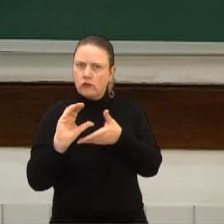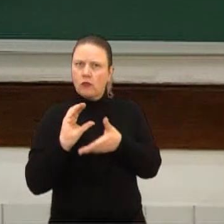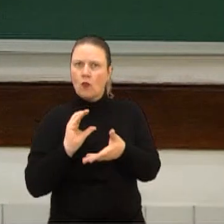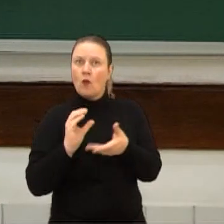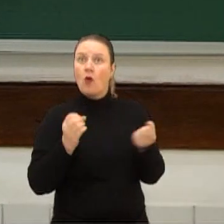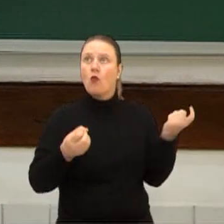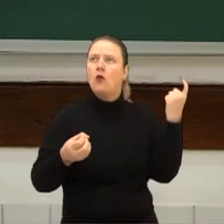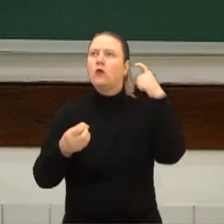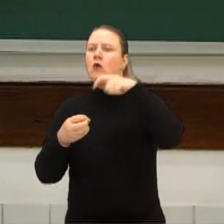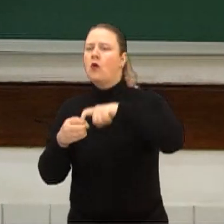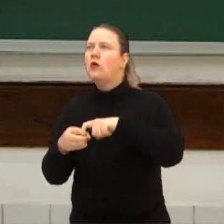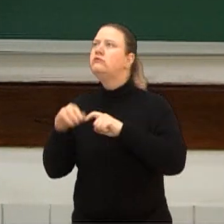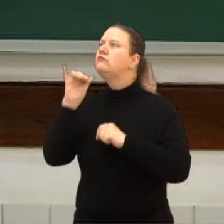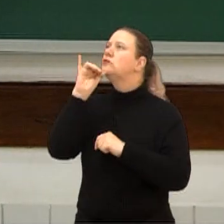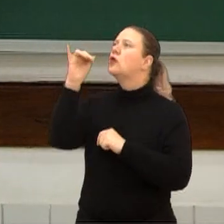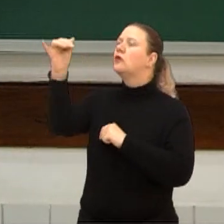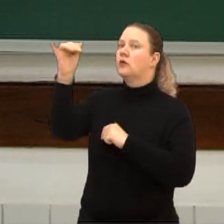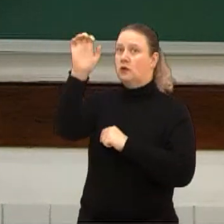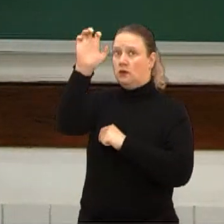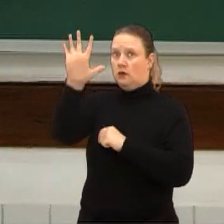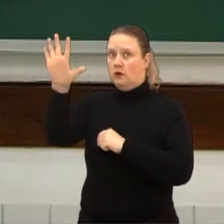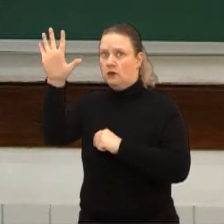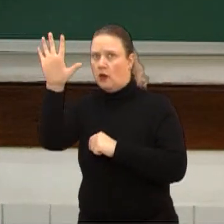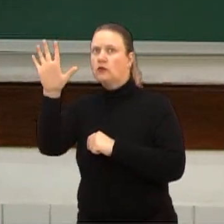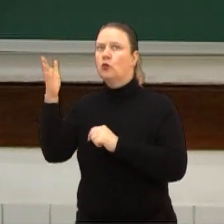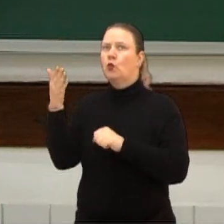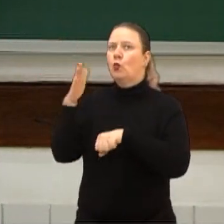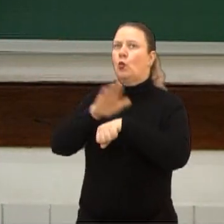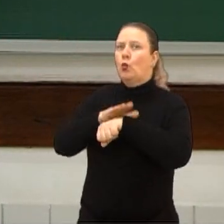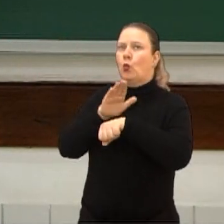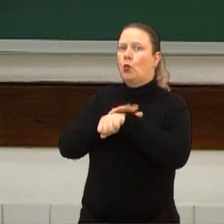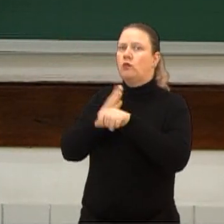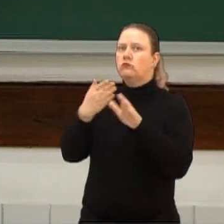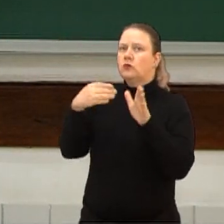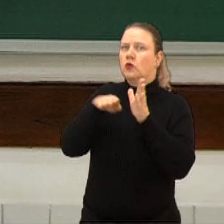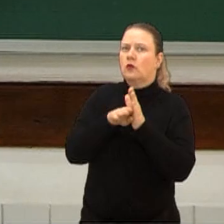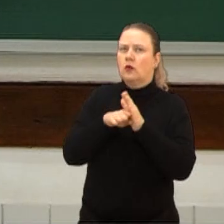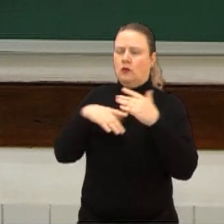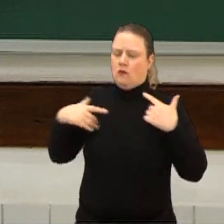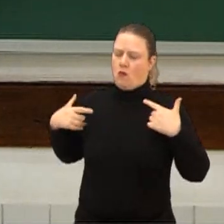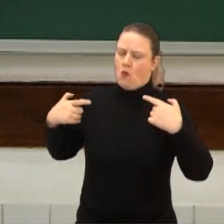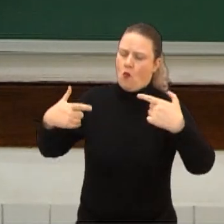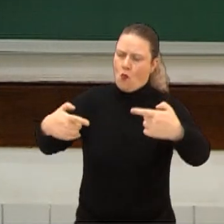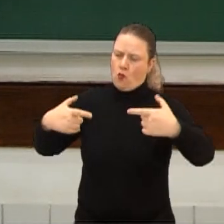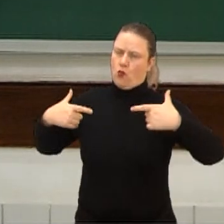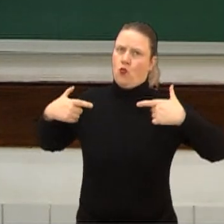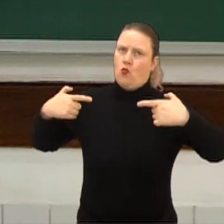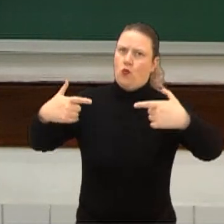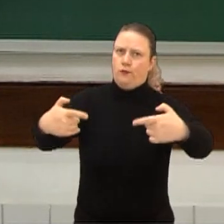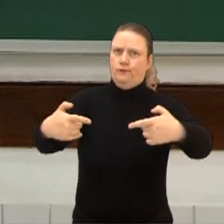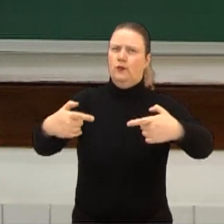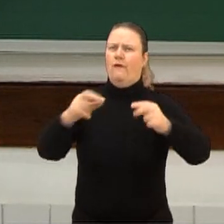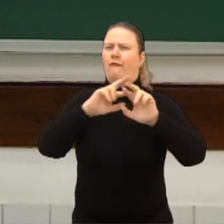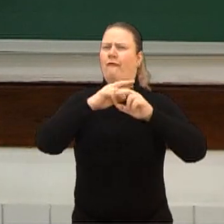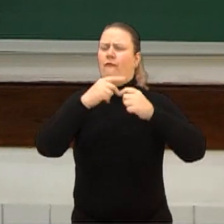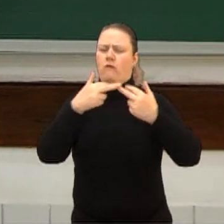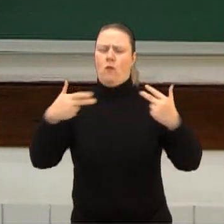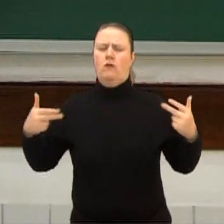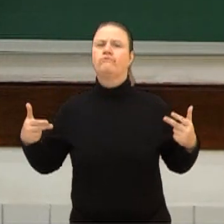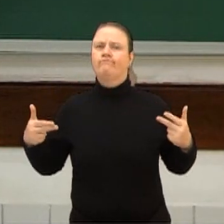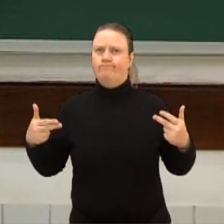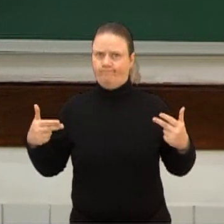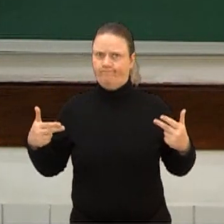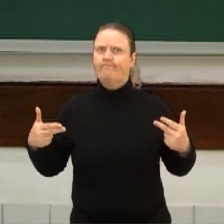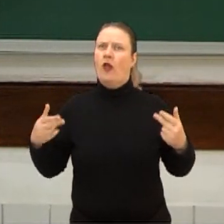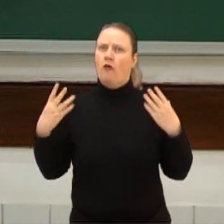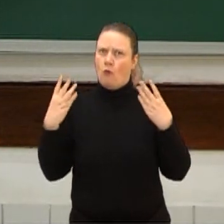coroa, comunicou, e a partir desse momento várias batalhas foram travadas, tanto na ordem física